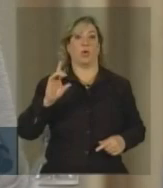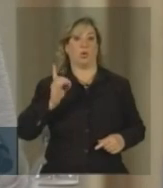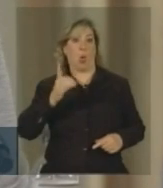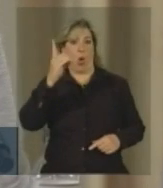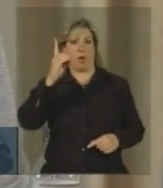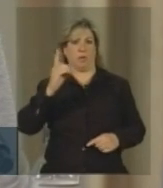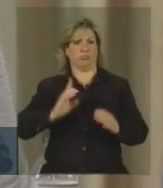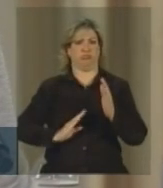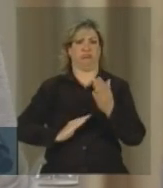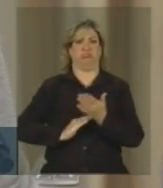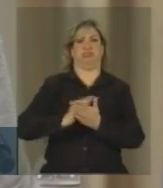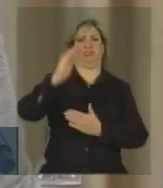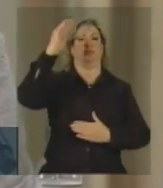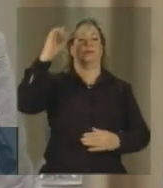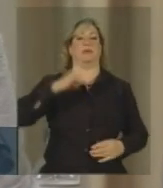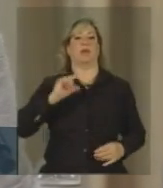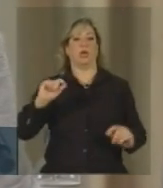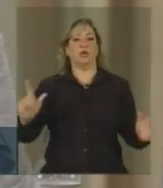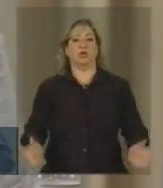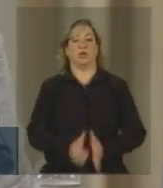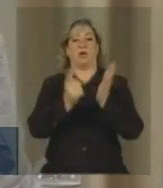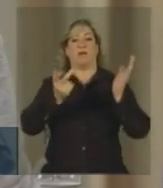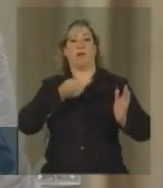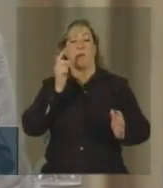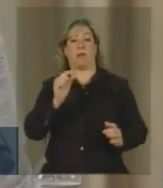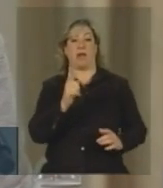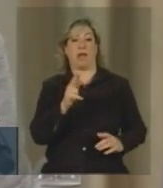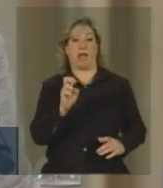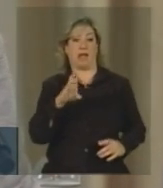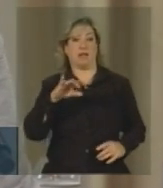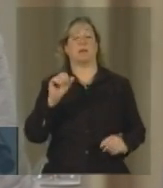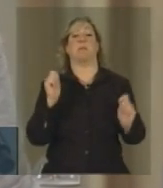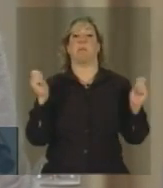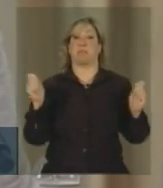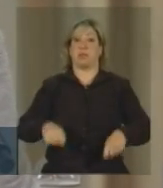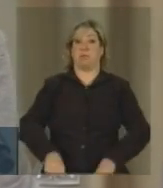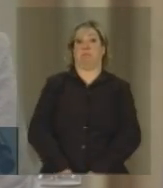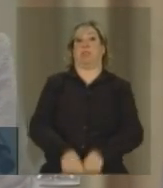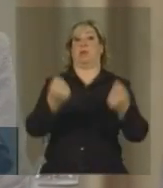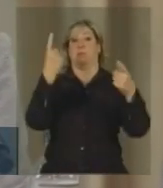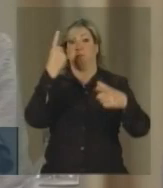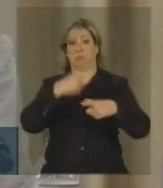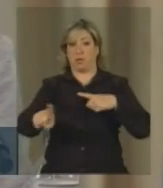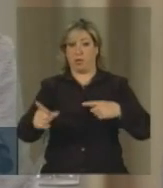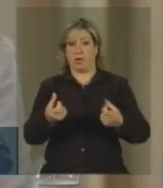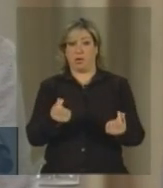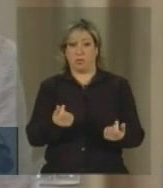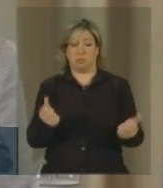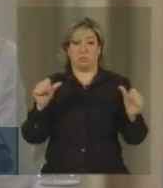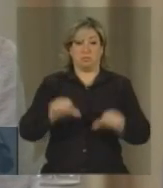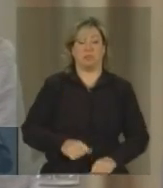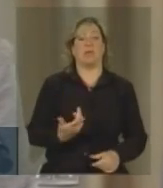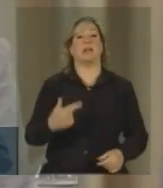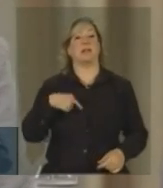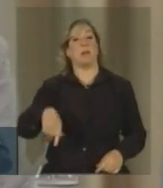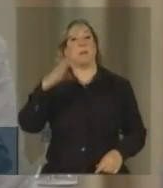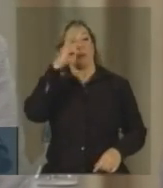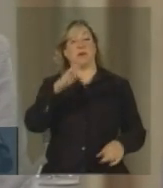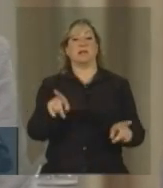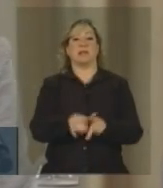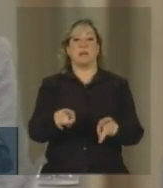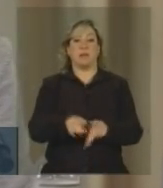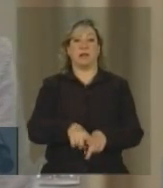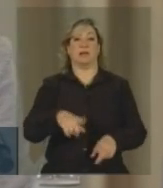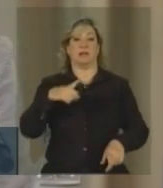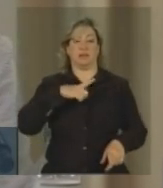disparou, os jornais estão dizendo que a Grécia pode quebrar em alguns dias. E a situação no Brasil também houve uma repercussão muito